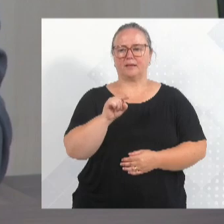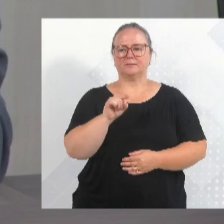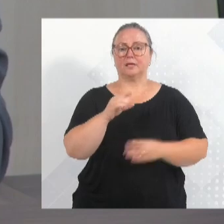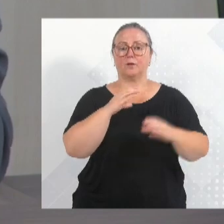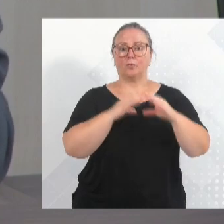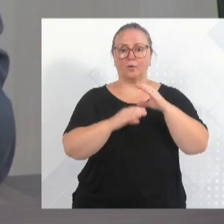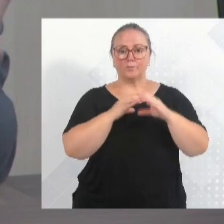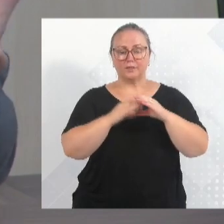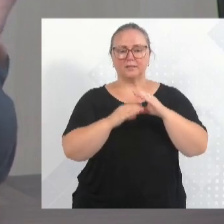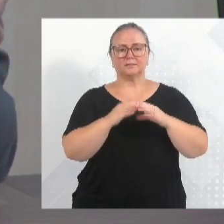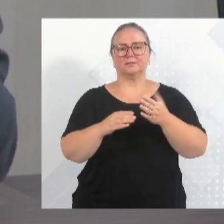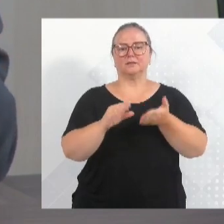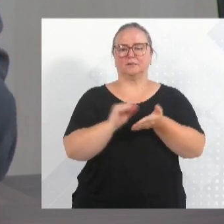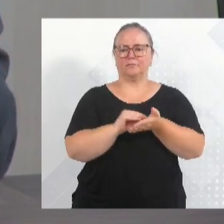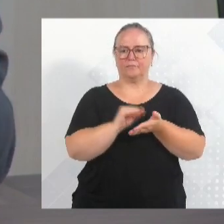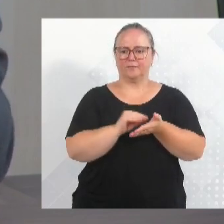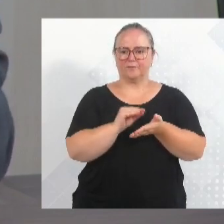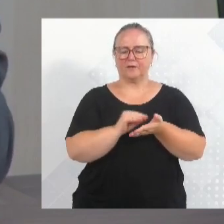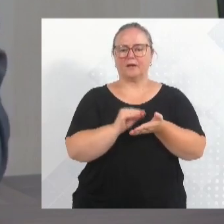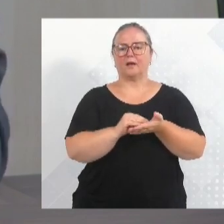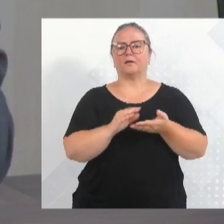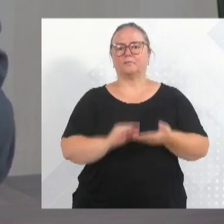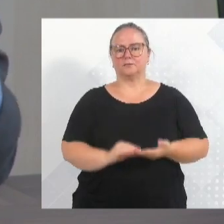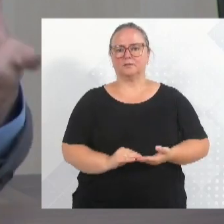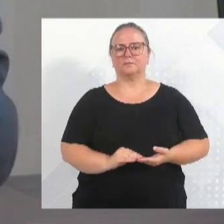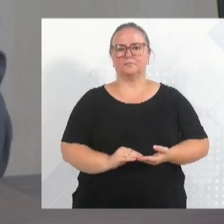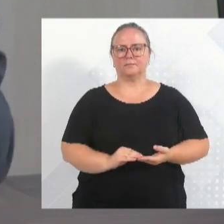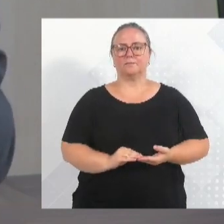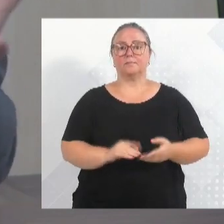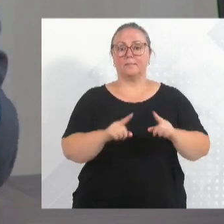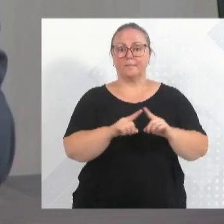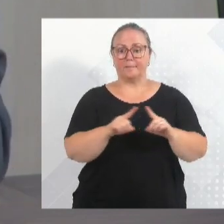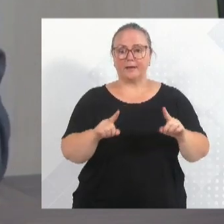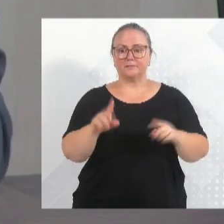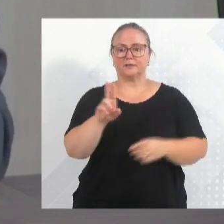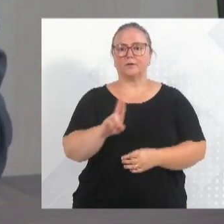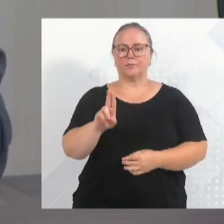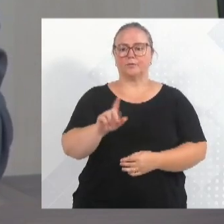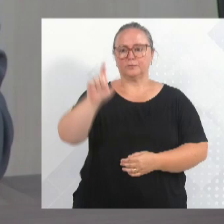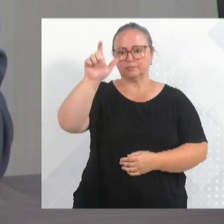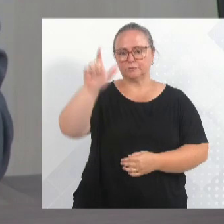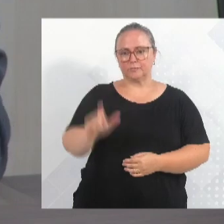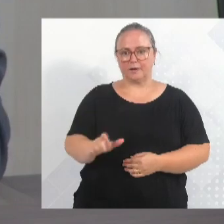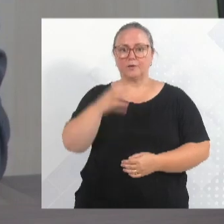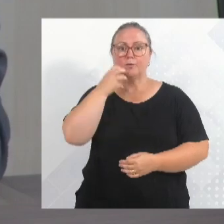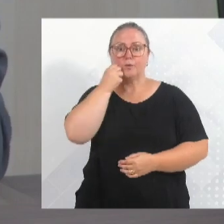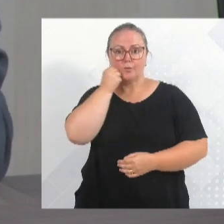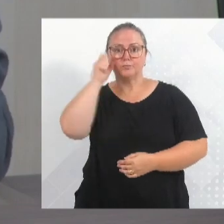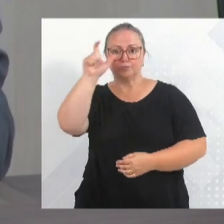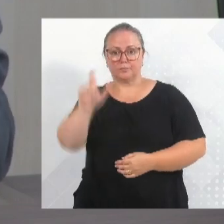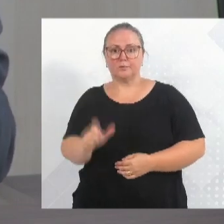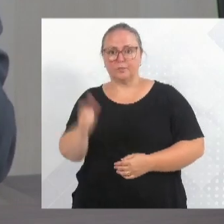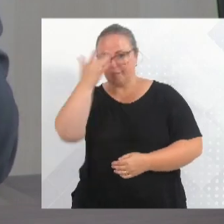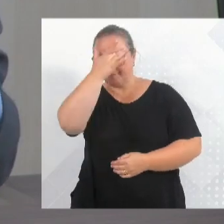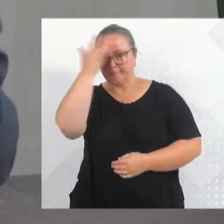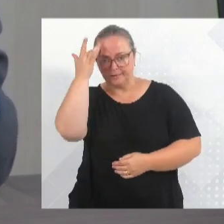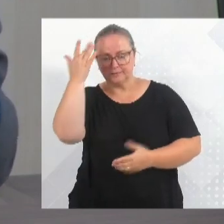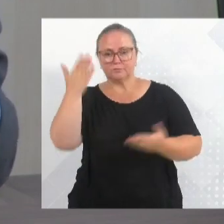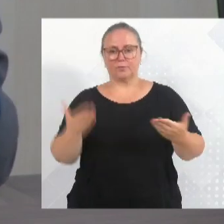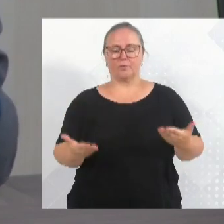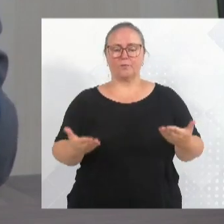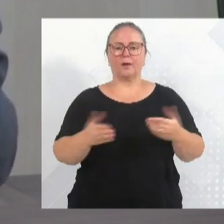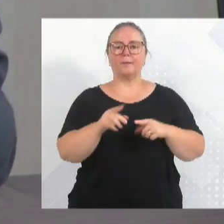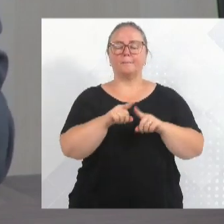comunicação da ausência é feito pelo usuário, né, pelo consumidor, através dos canais de comunicação. E no caso